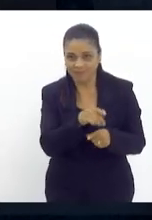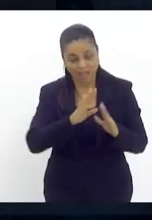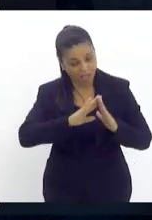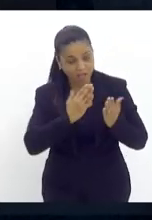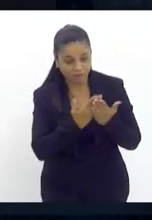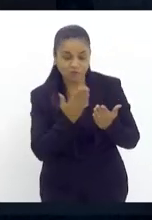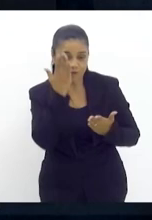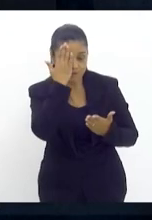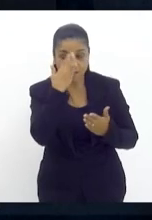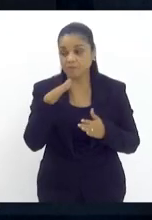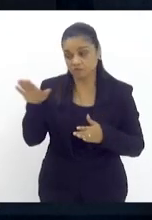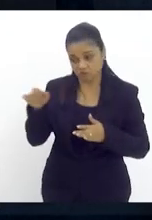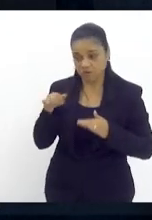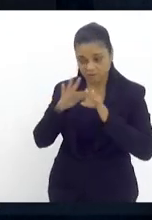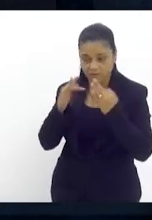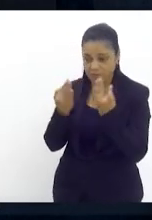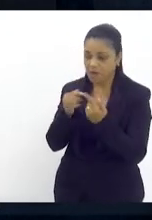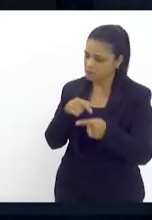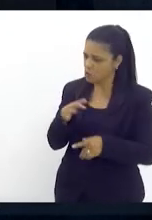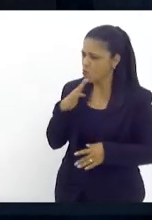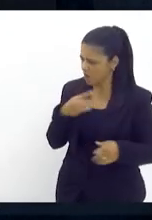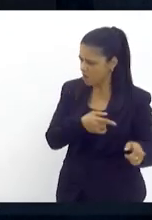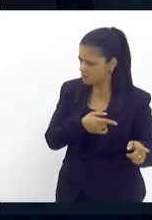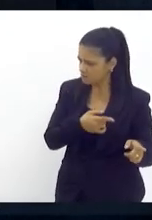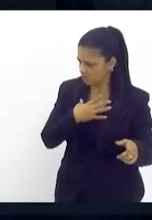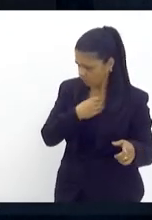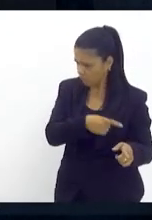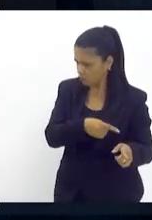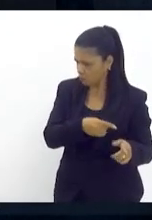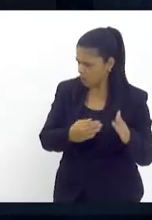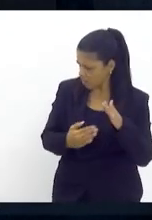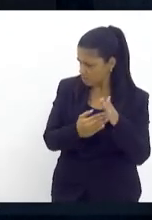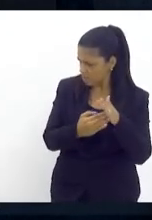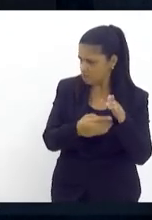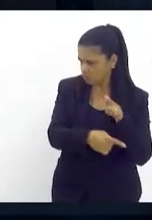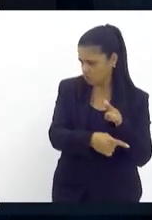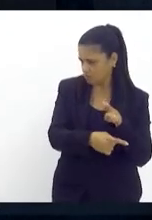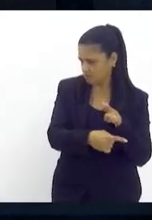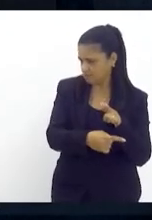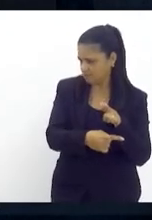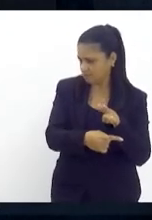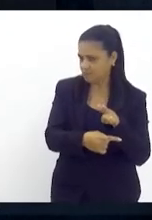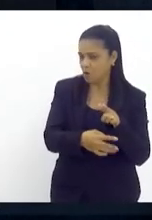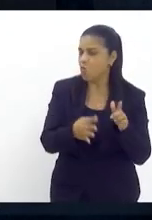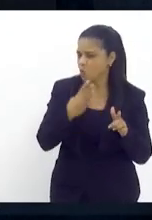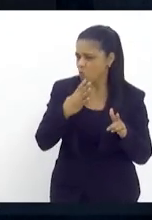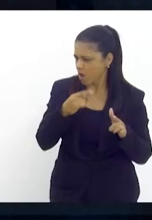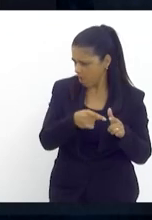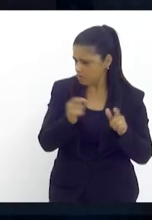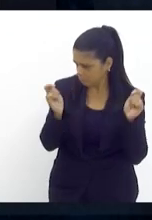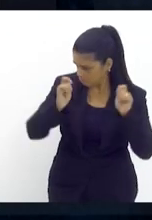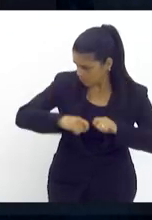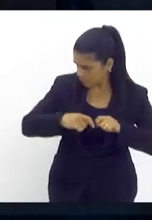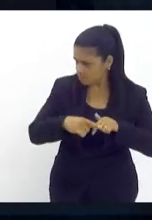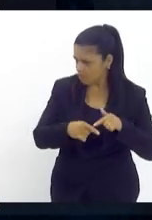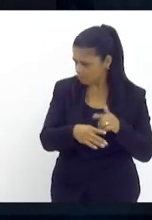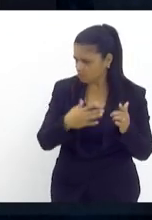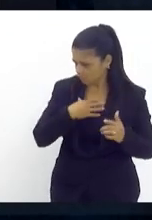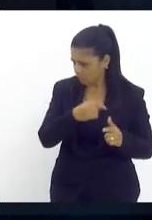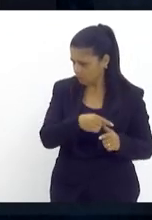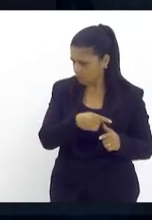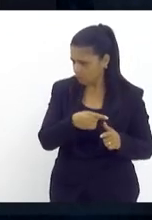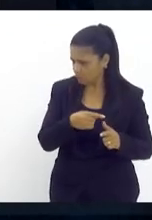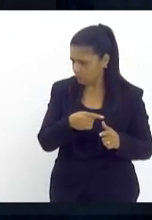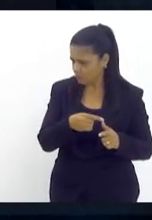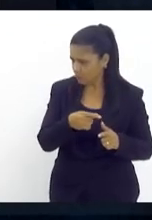Vem cá, família, você conhece? Você conhece as limitações do seu filho? Você conhece o potencial do seu filho? Você conhece